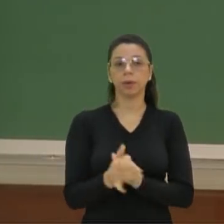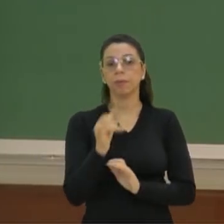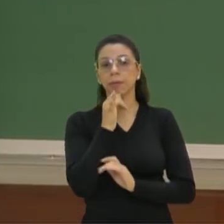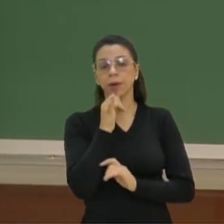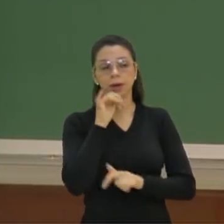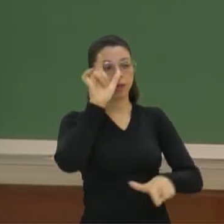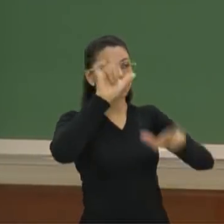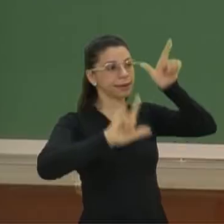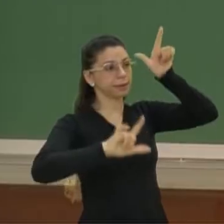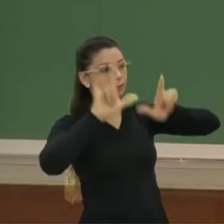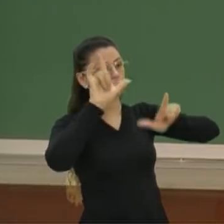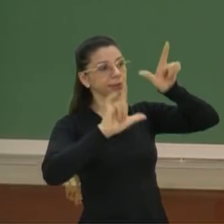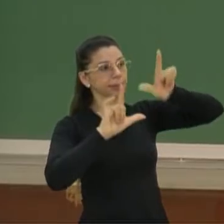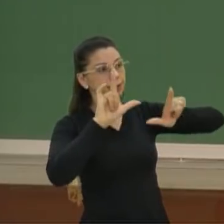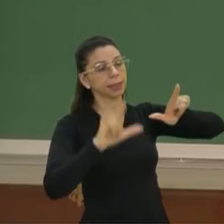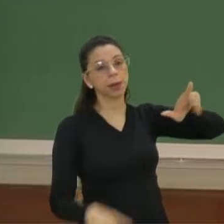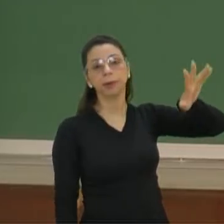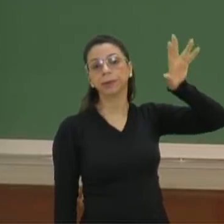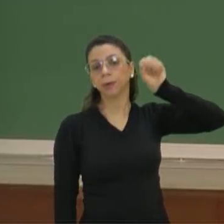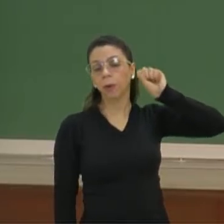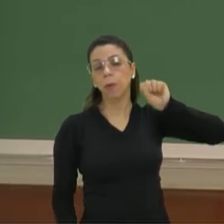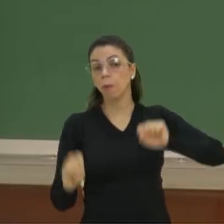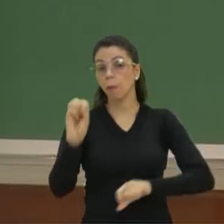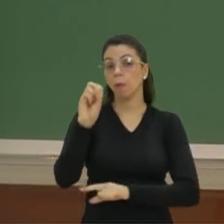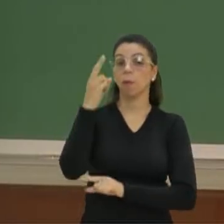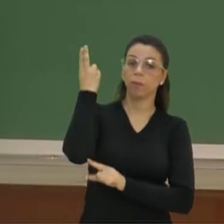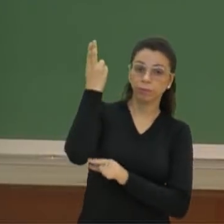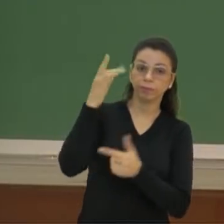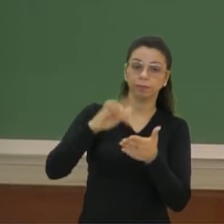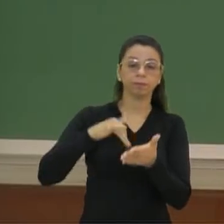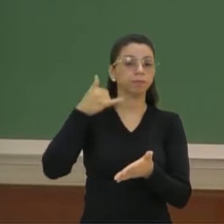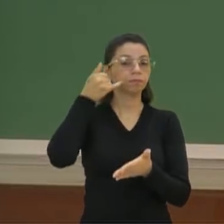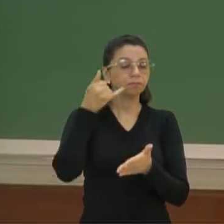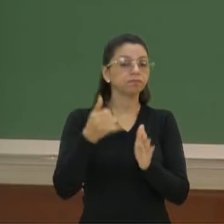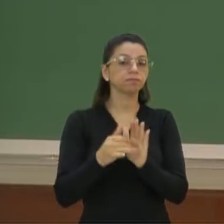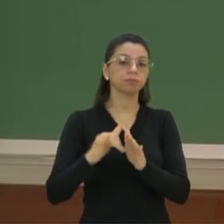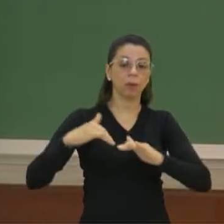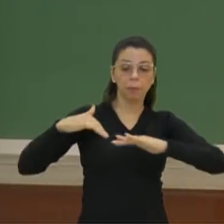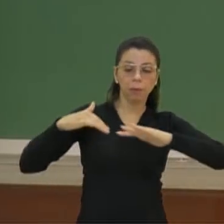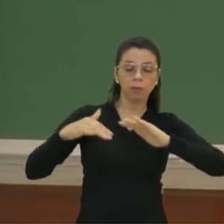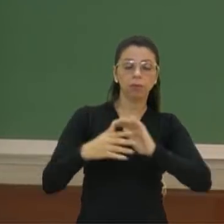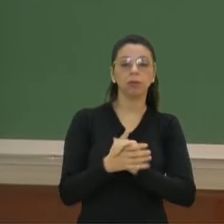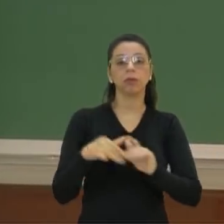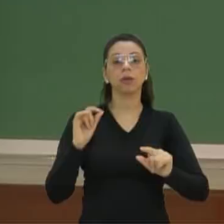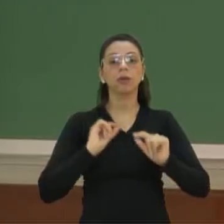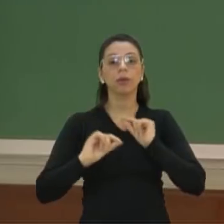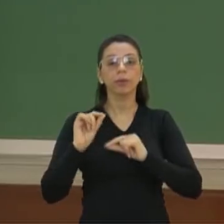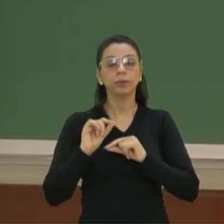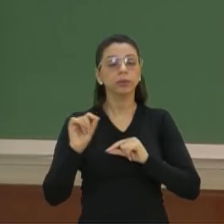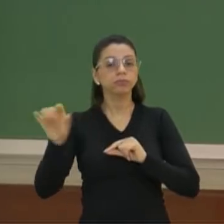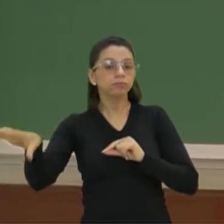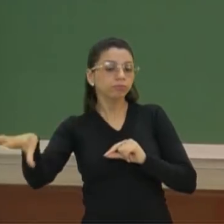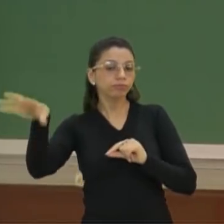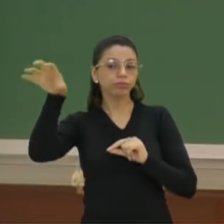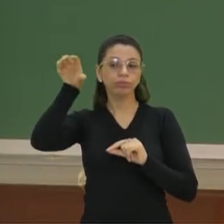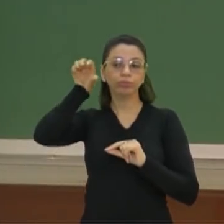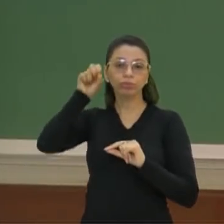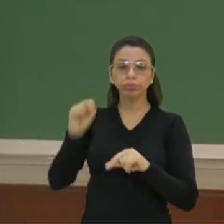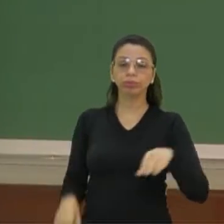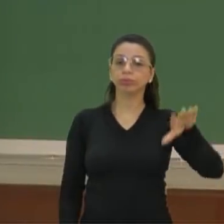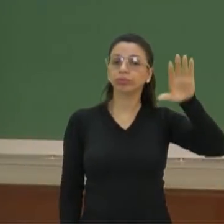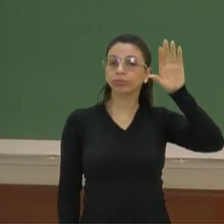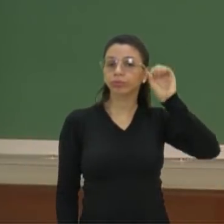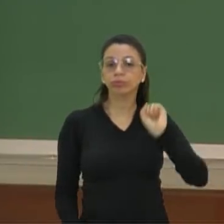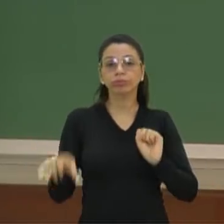um som. O meu celular toca. Então, eu estou captando as ondas sonoras pela